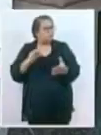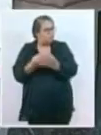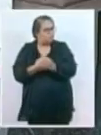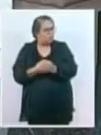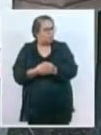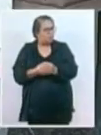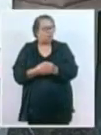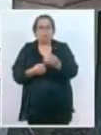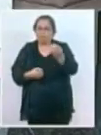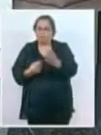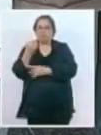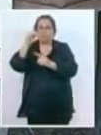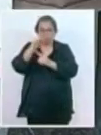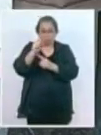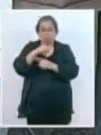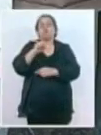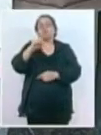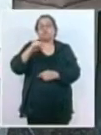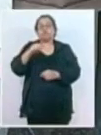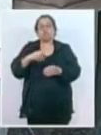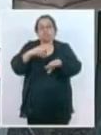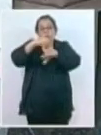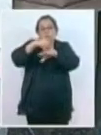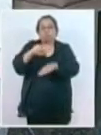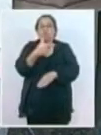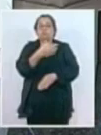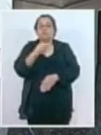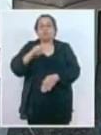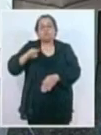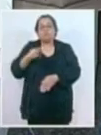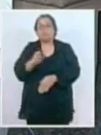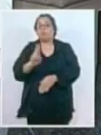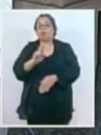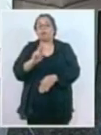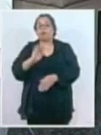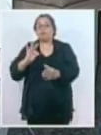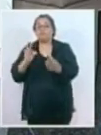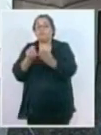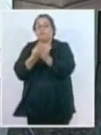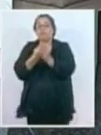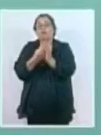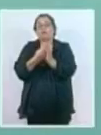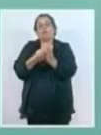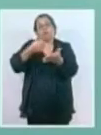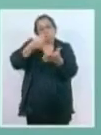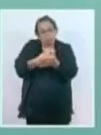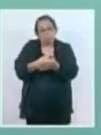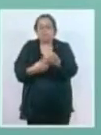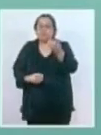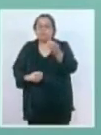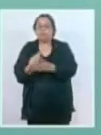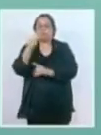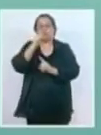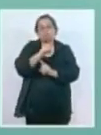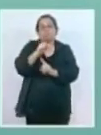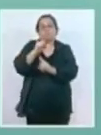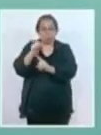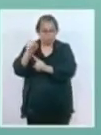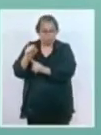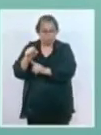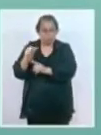desse semáforo. Direcionei R$200 mil em emendas impositivas para que houvesse a implantação dos semáforos. Importa dizer